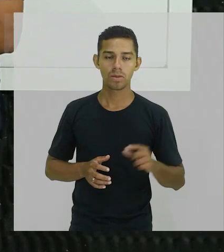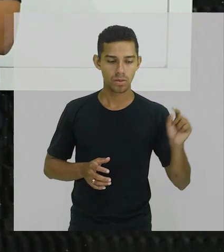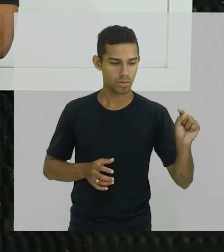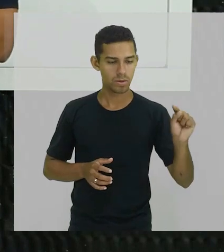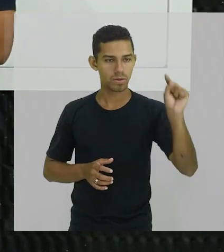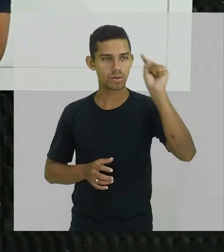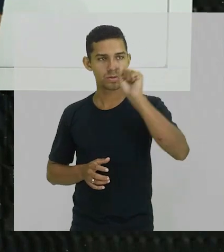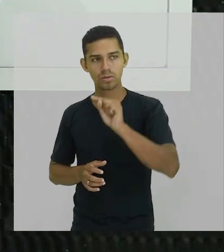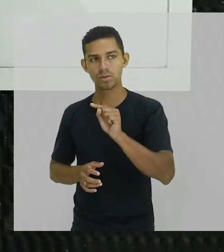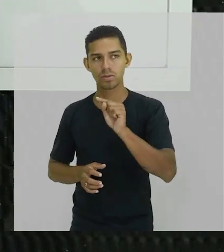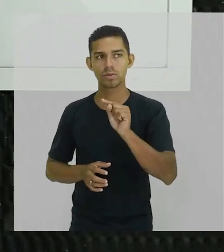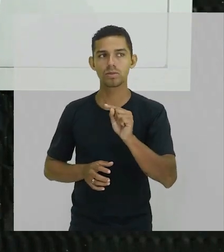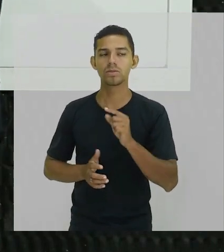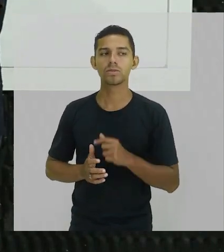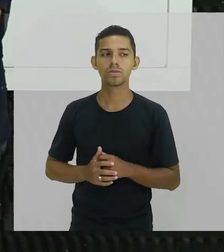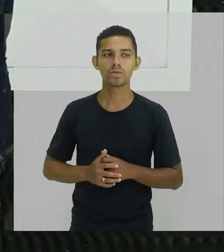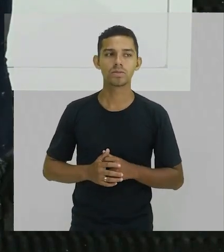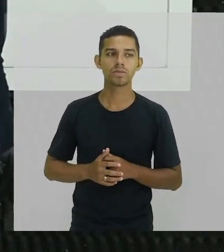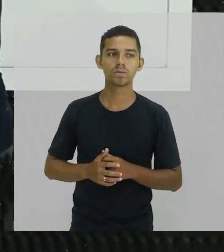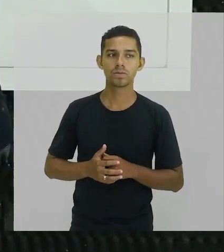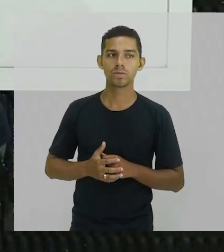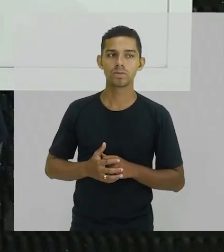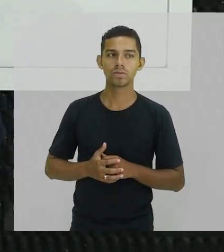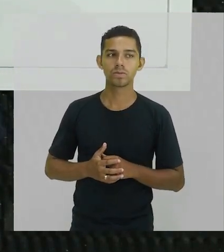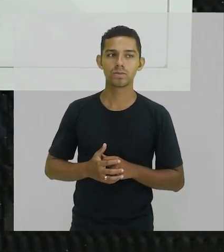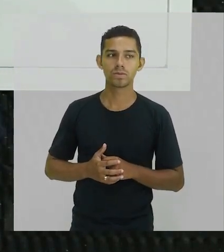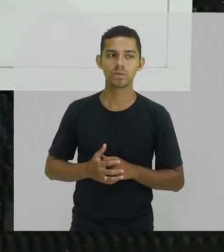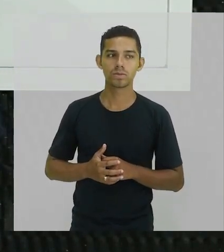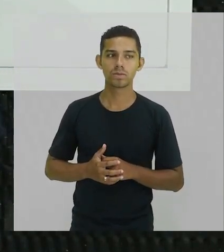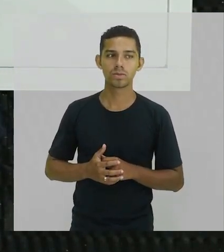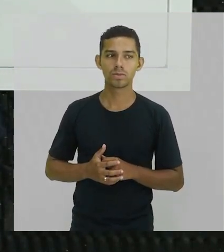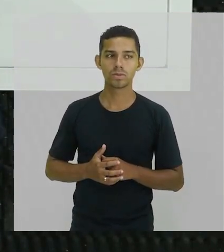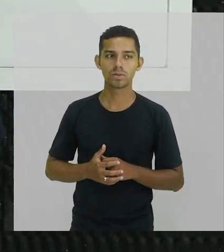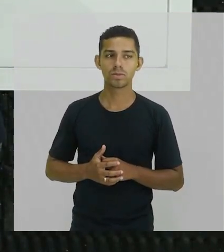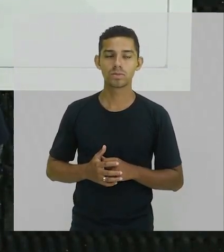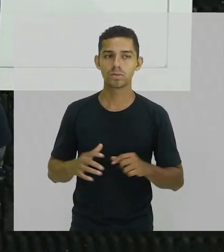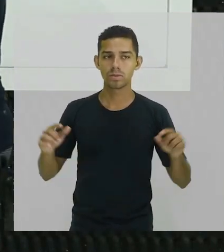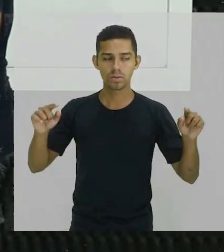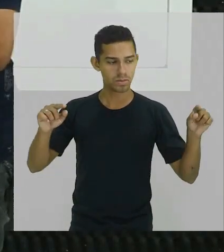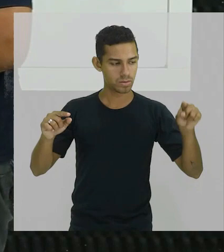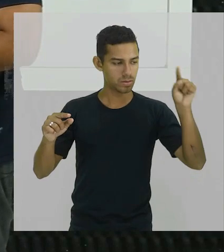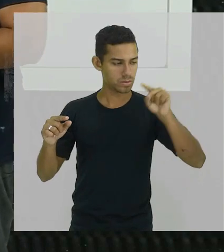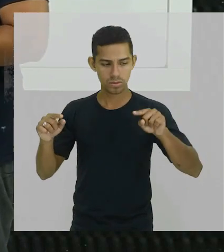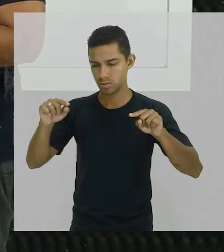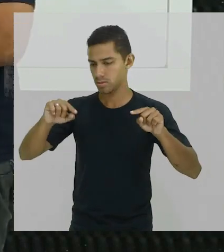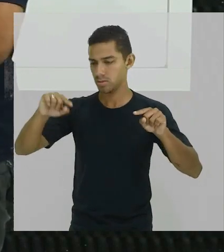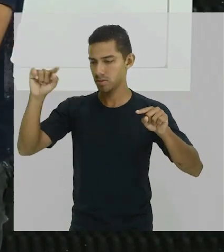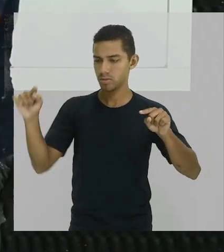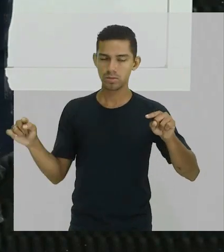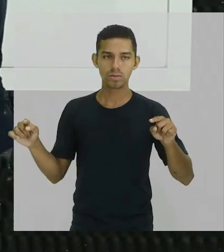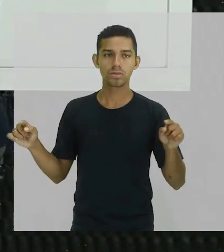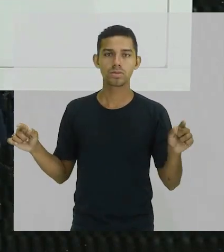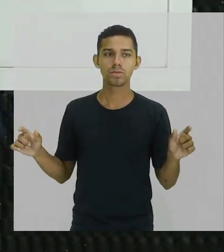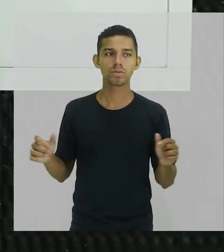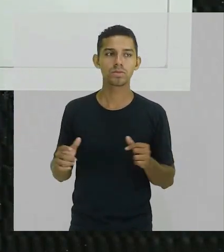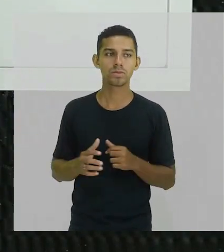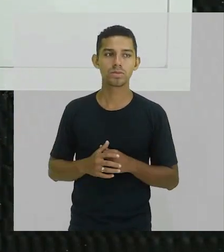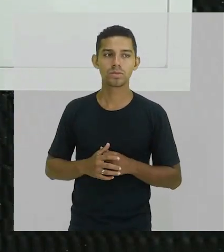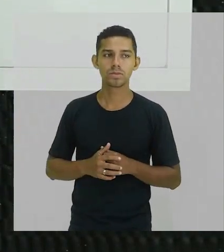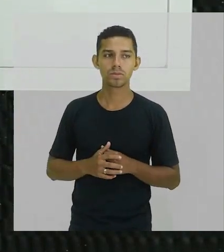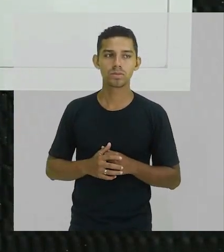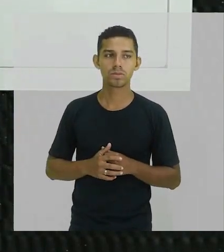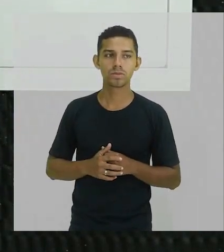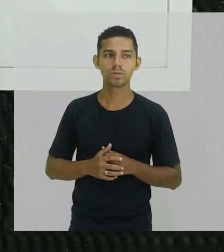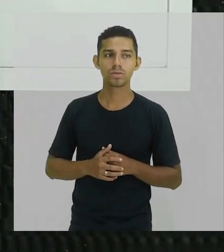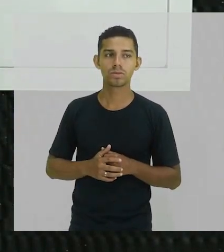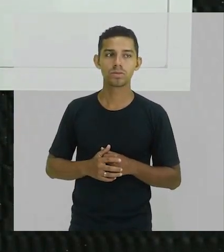que é a ondazinha preta, né, de cor preta, e eu tenho a outra onda azul. Uma indo em direção à